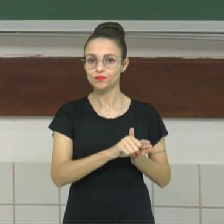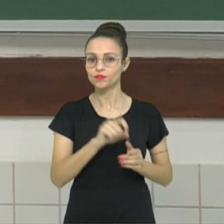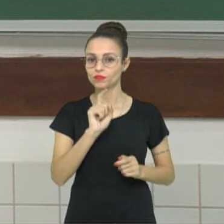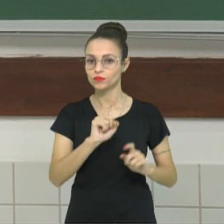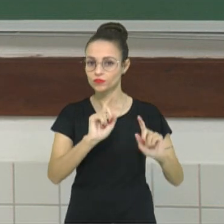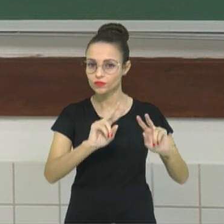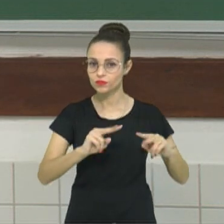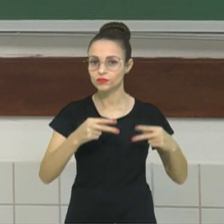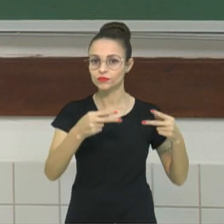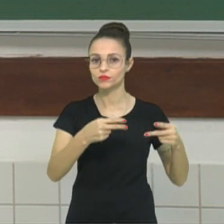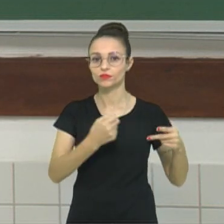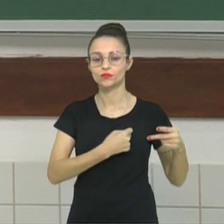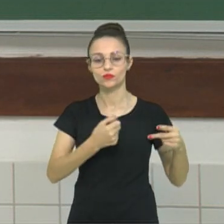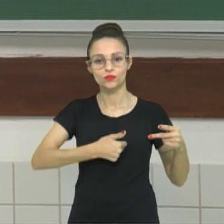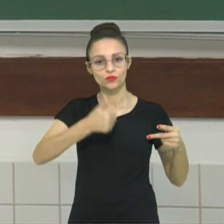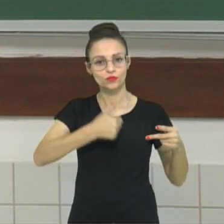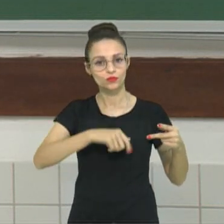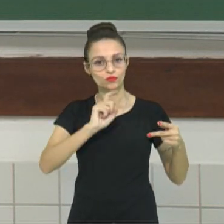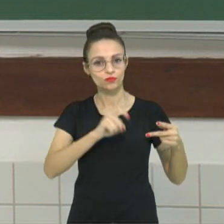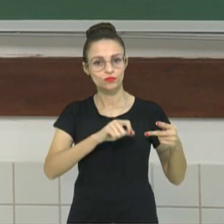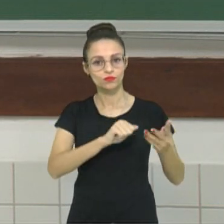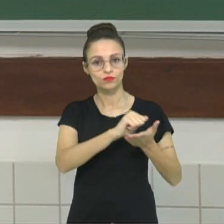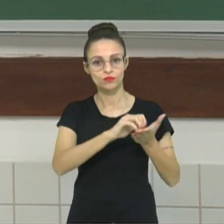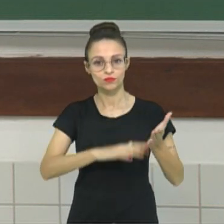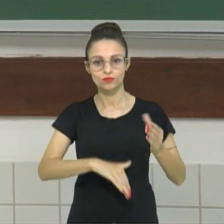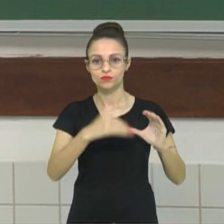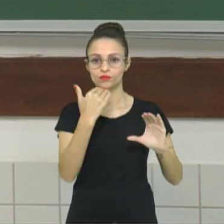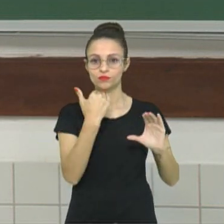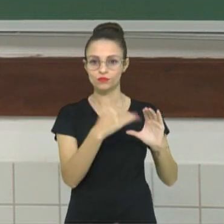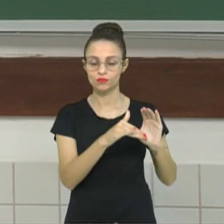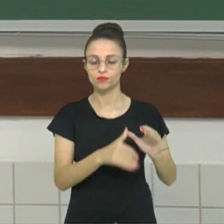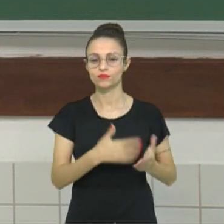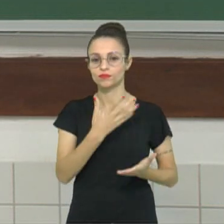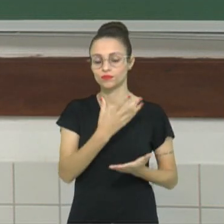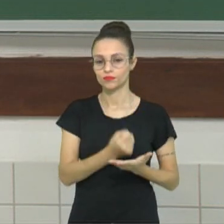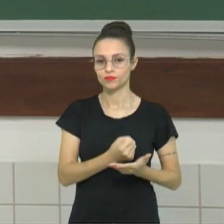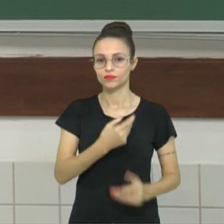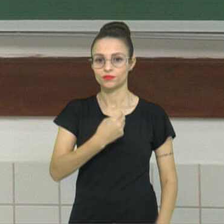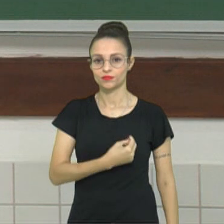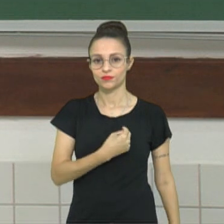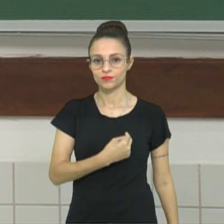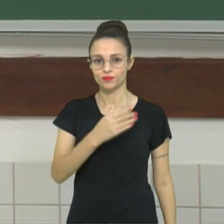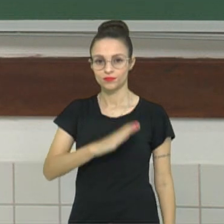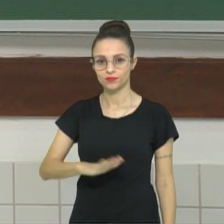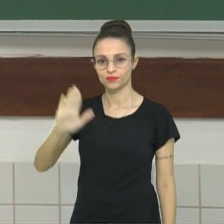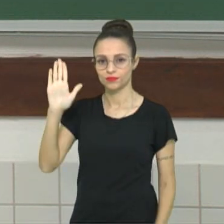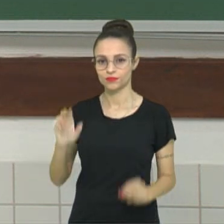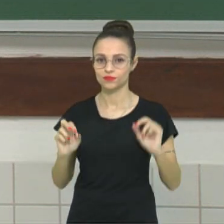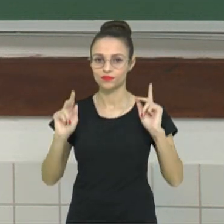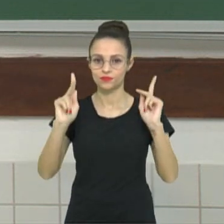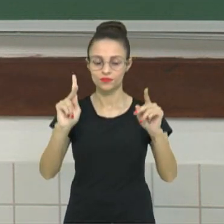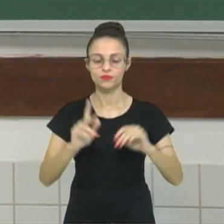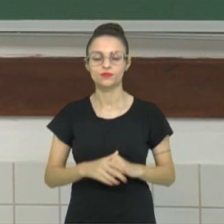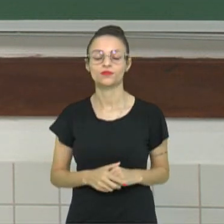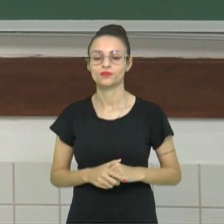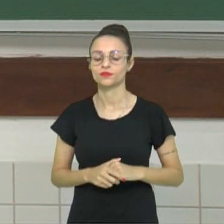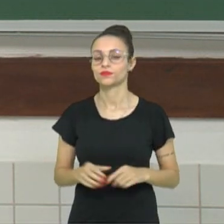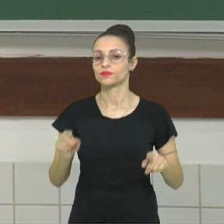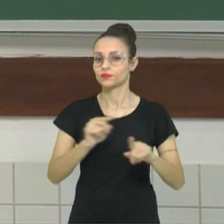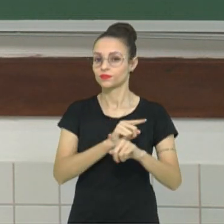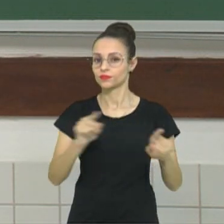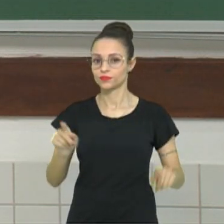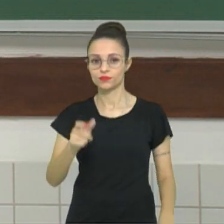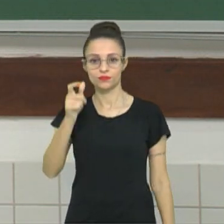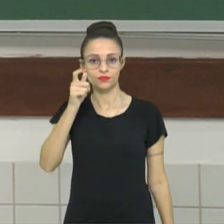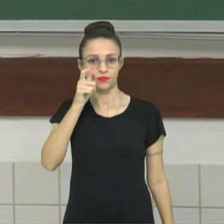1, faz a atividade, clica em enviar para que a sua presença seja garantida, tá? Você que assiste